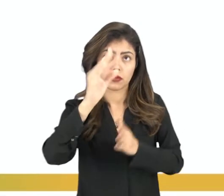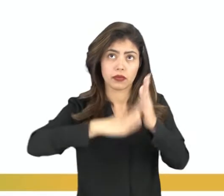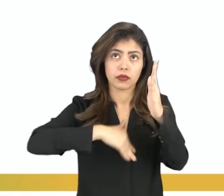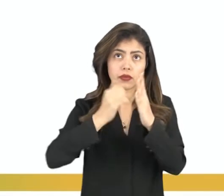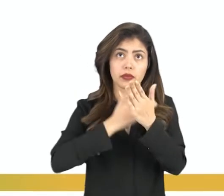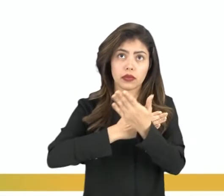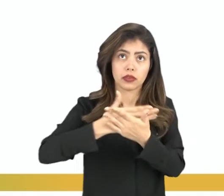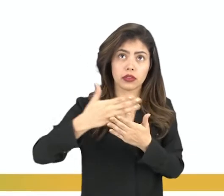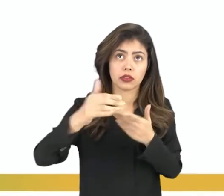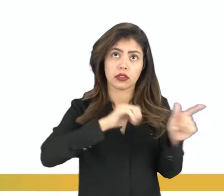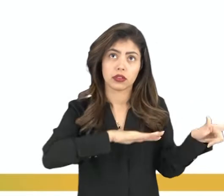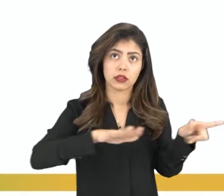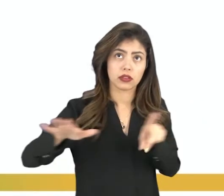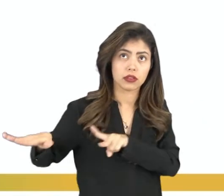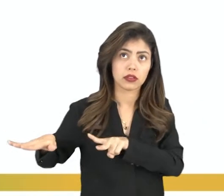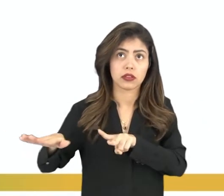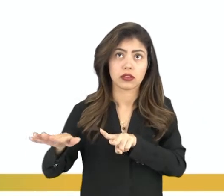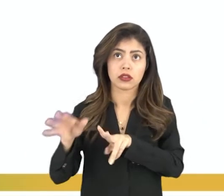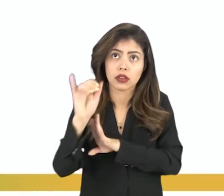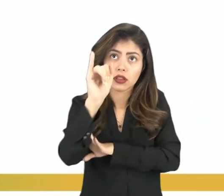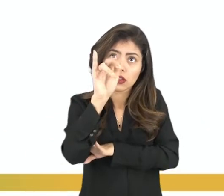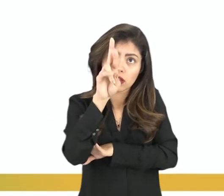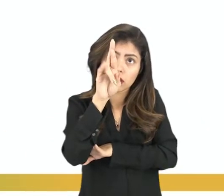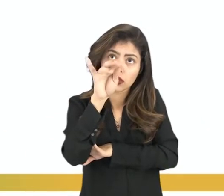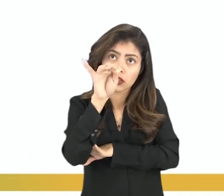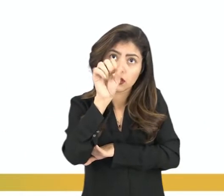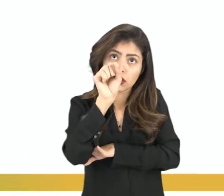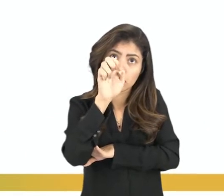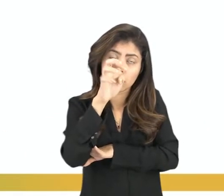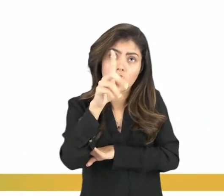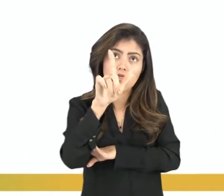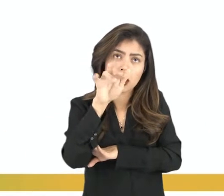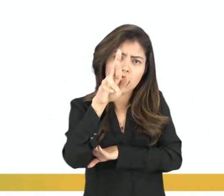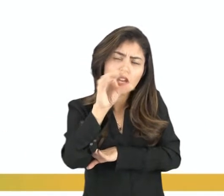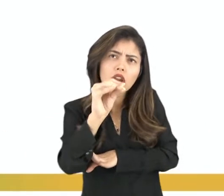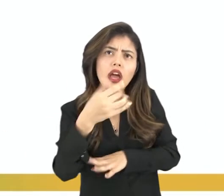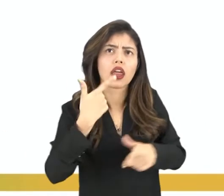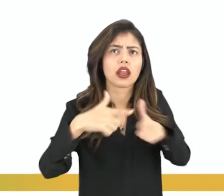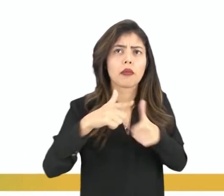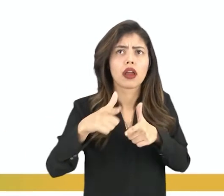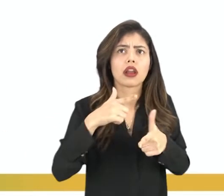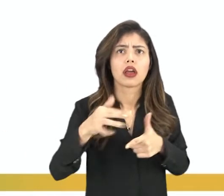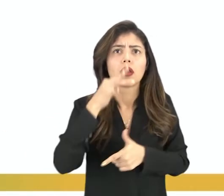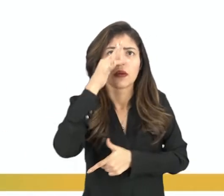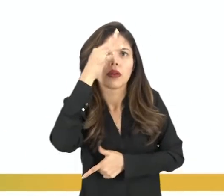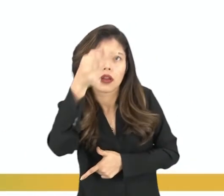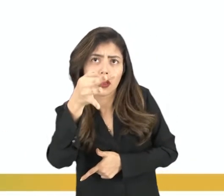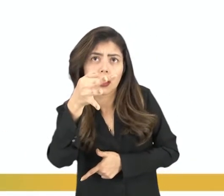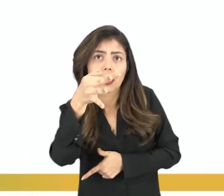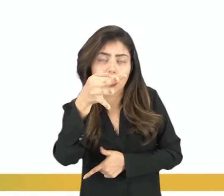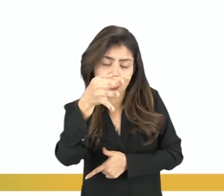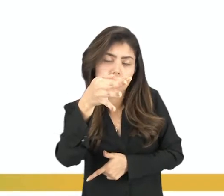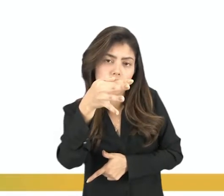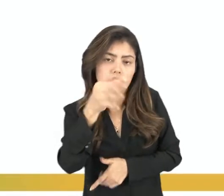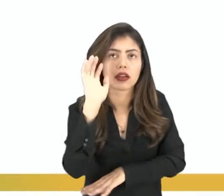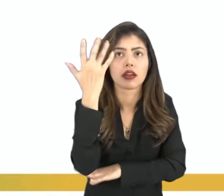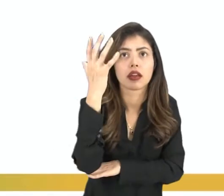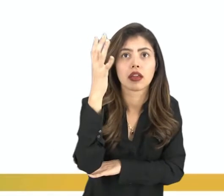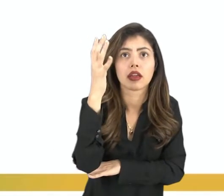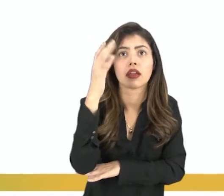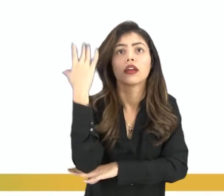semana, começou a pintar írises, que são lírios, trabalhando a partir da natureza do jardim do asilo.